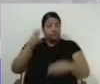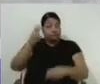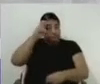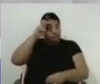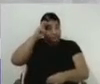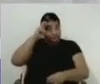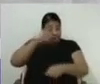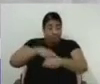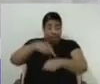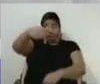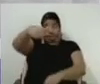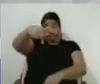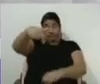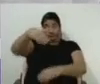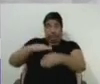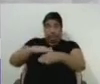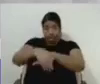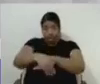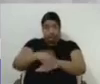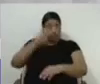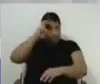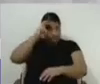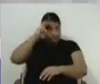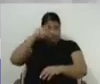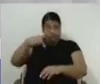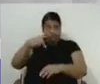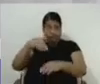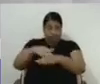noite, aqui na Câmara Municipal. Muito obrigado e uma ótima noite a todos.